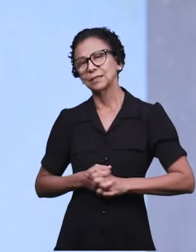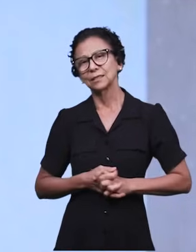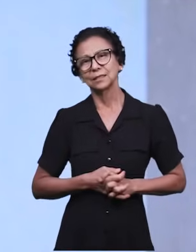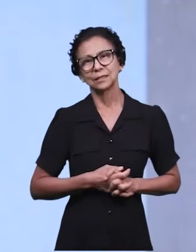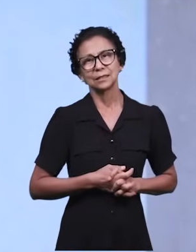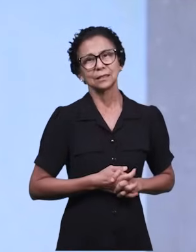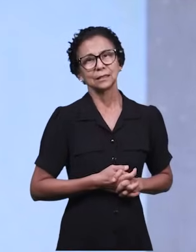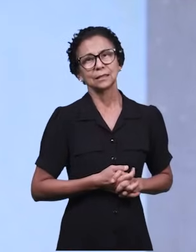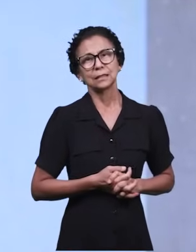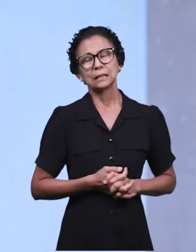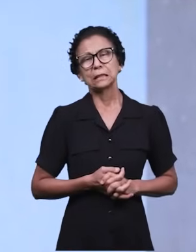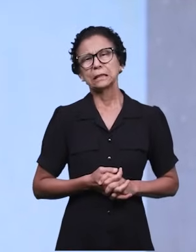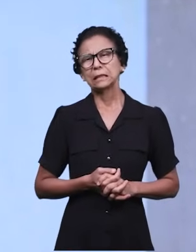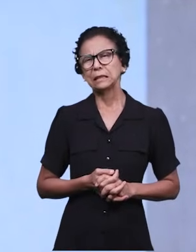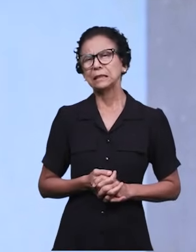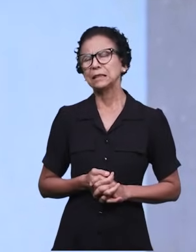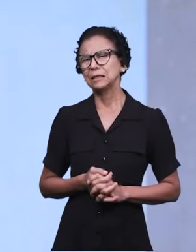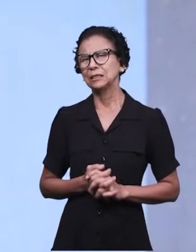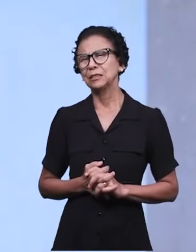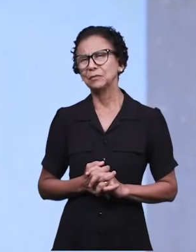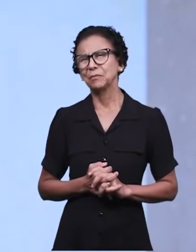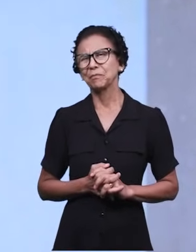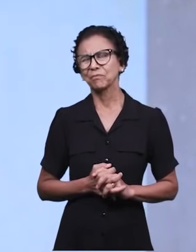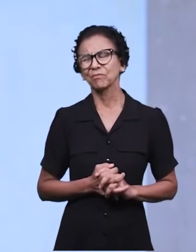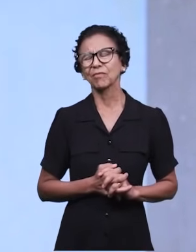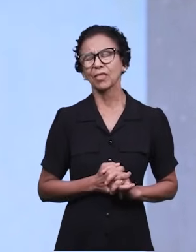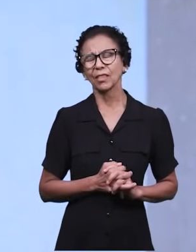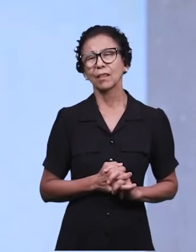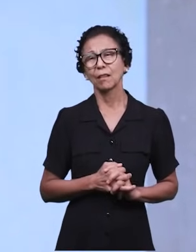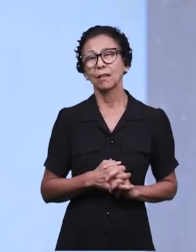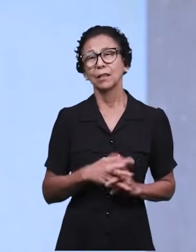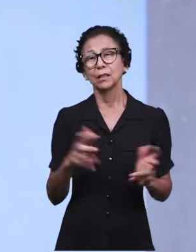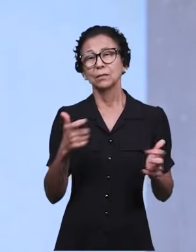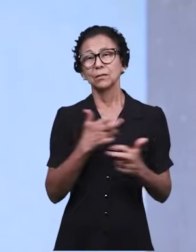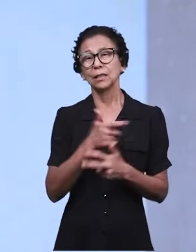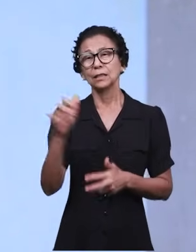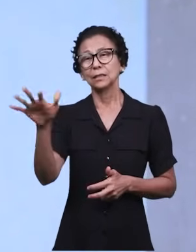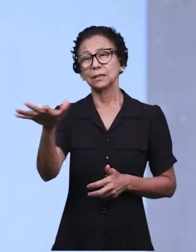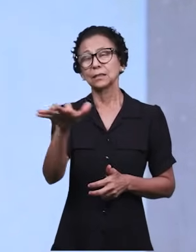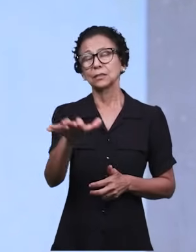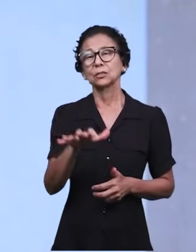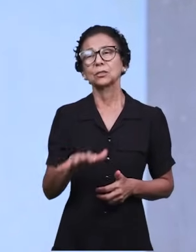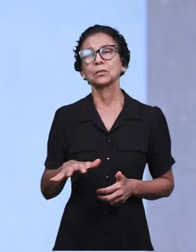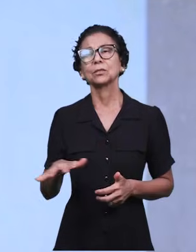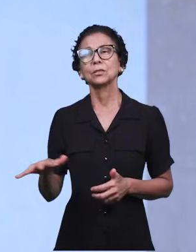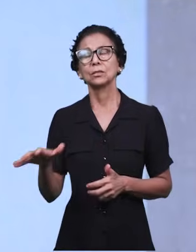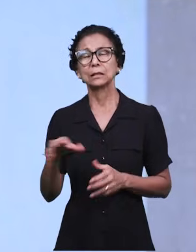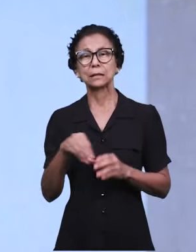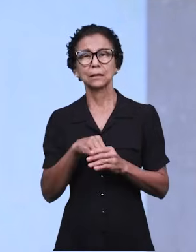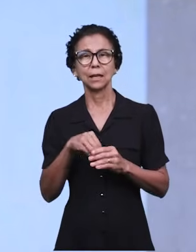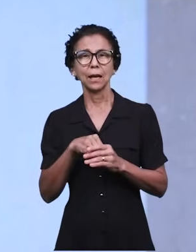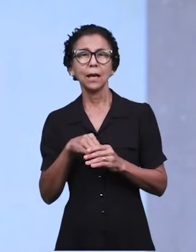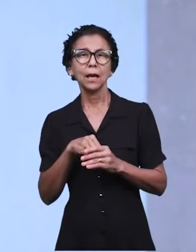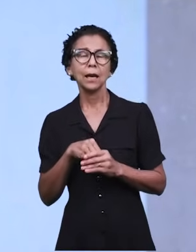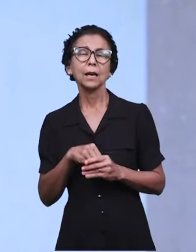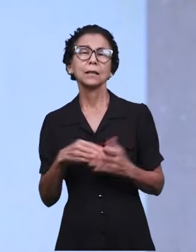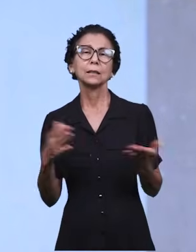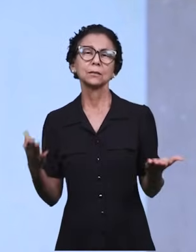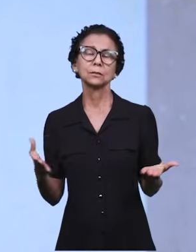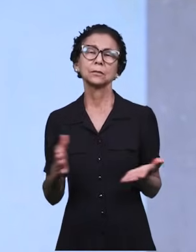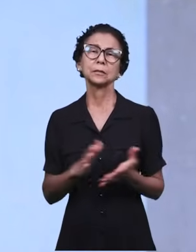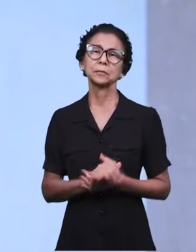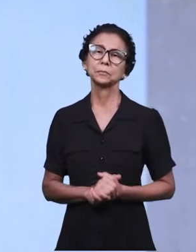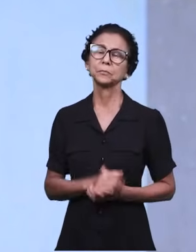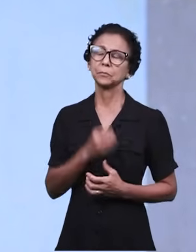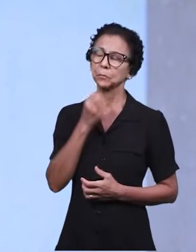alcançado o Paquistão, Uzbequistão, Sri Lanka, a Indonésia. Muito